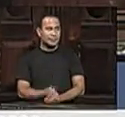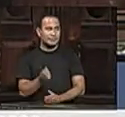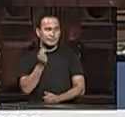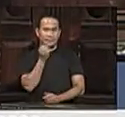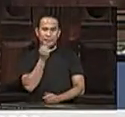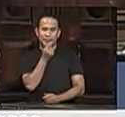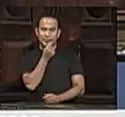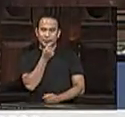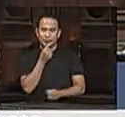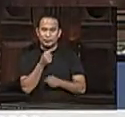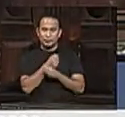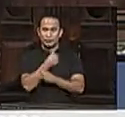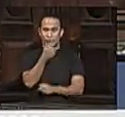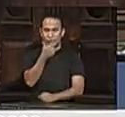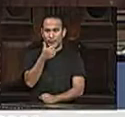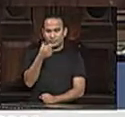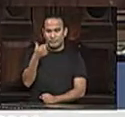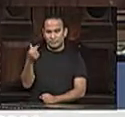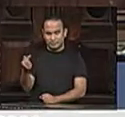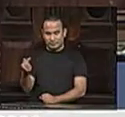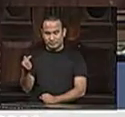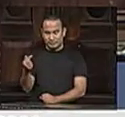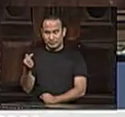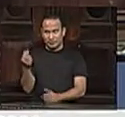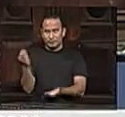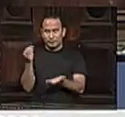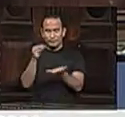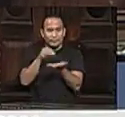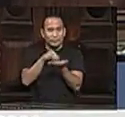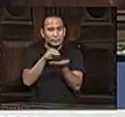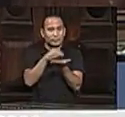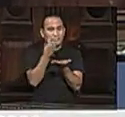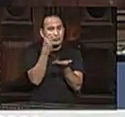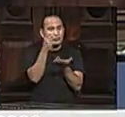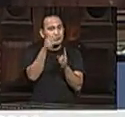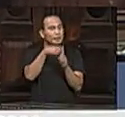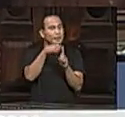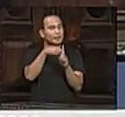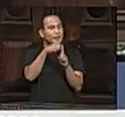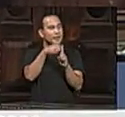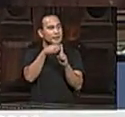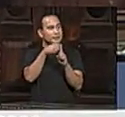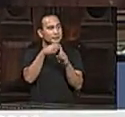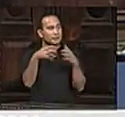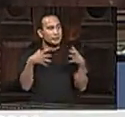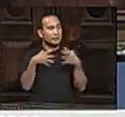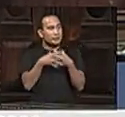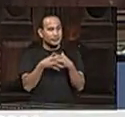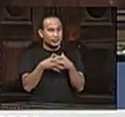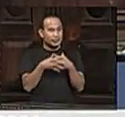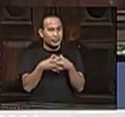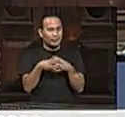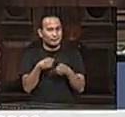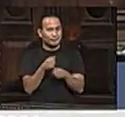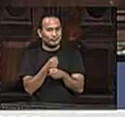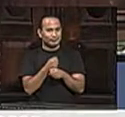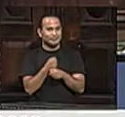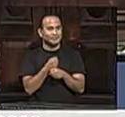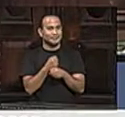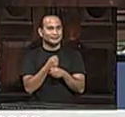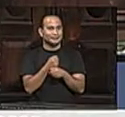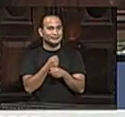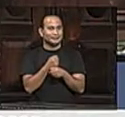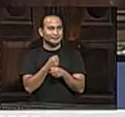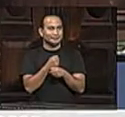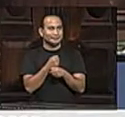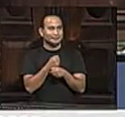de 2017, faltando 3 meses para completar o exercício do ano, o